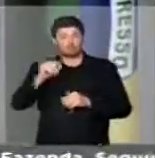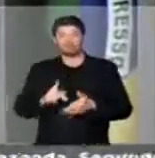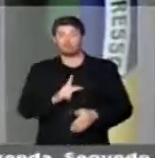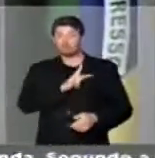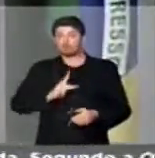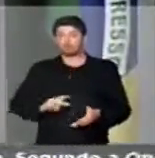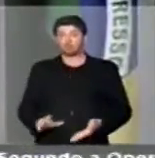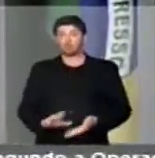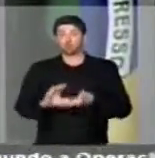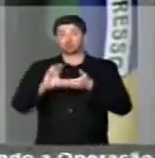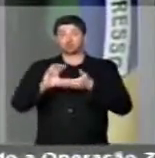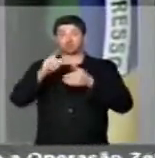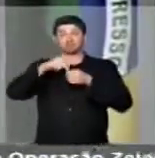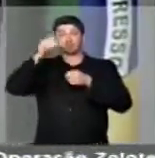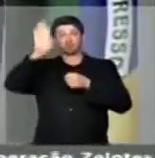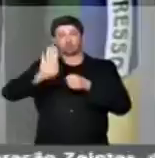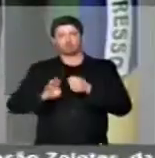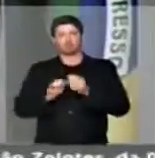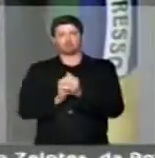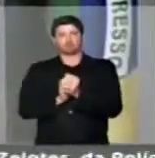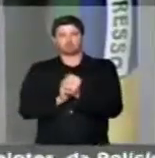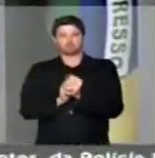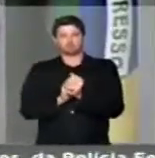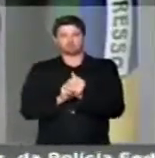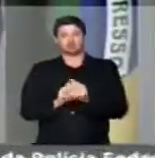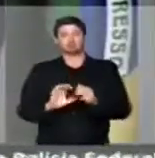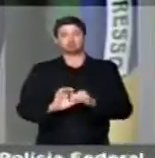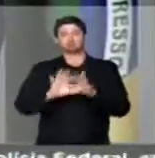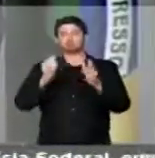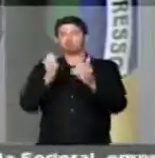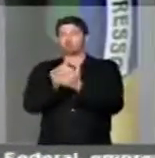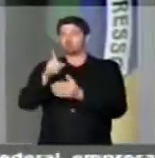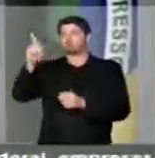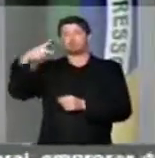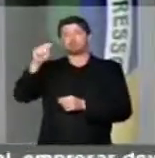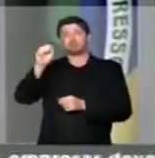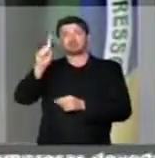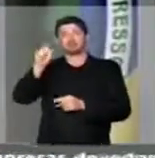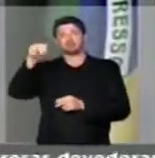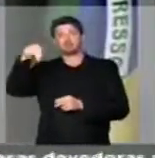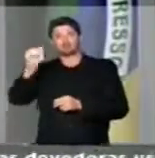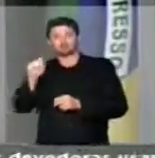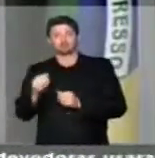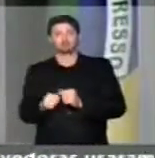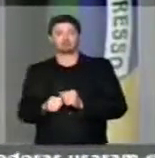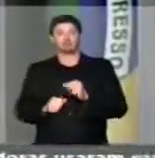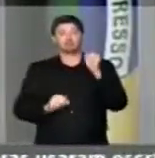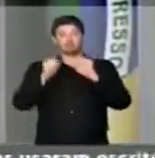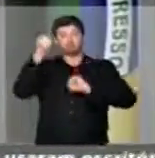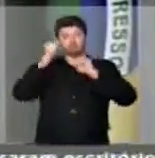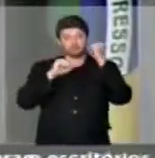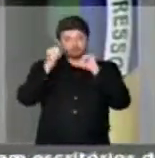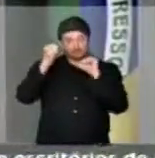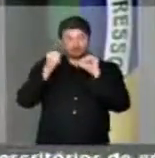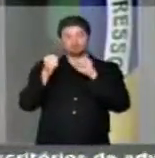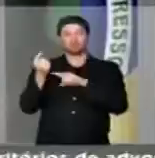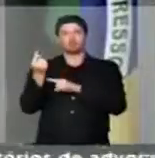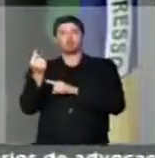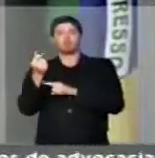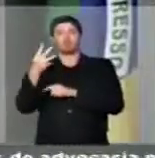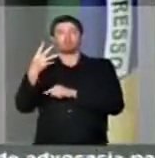Conselho de Administração da Petrobras e autorizou a compra de Passadina. A refineria, que